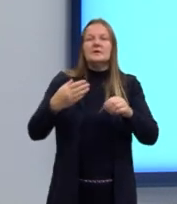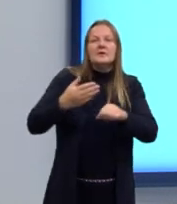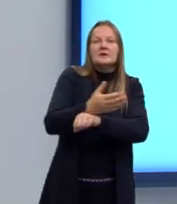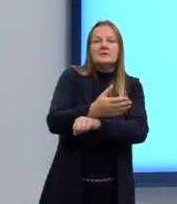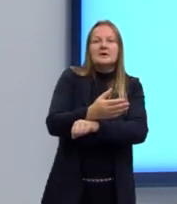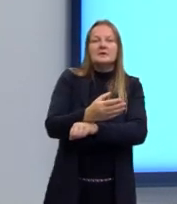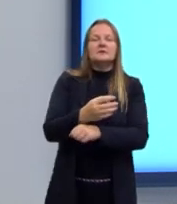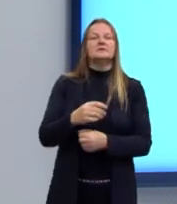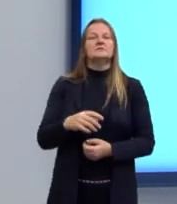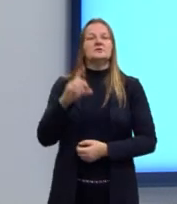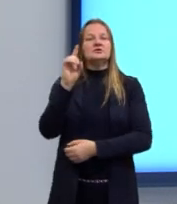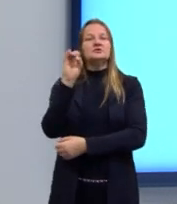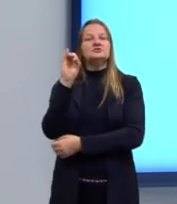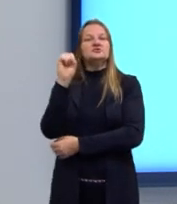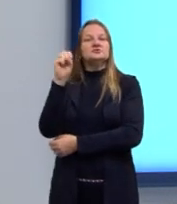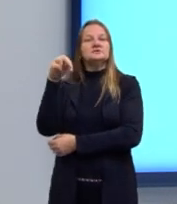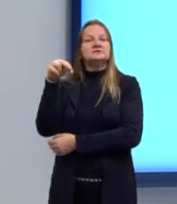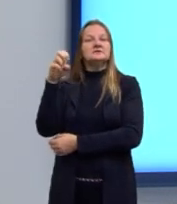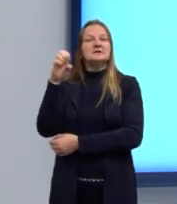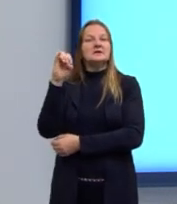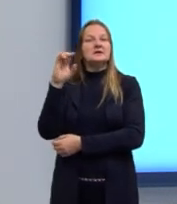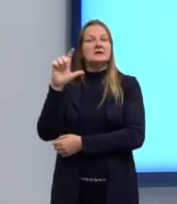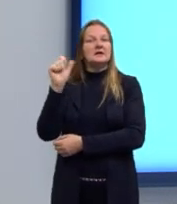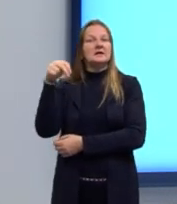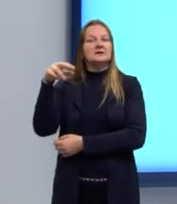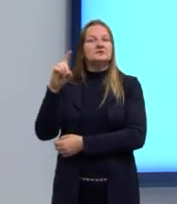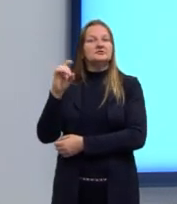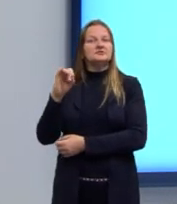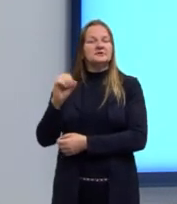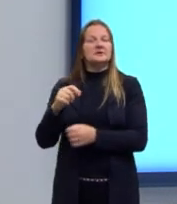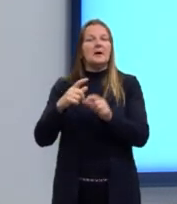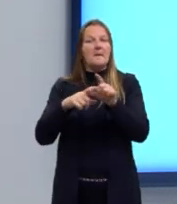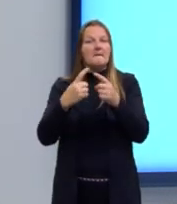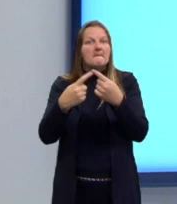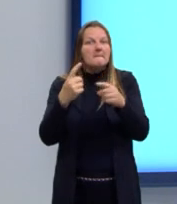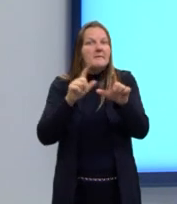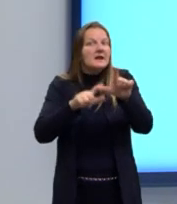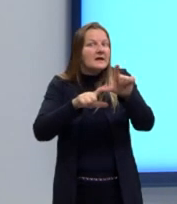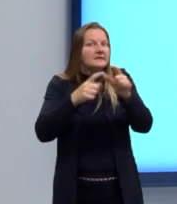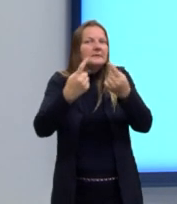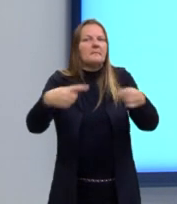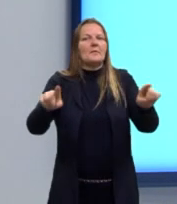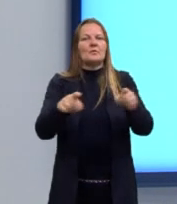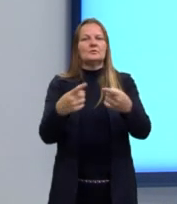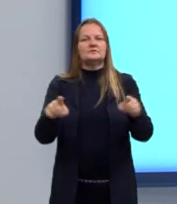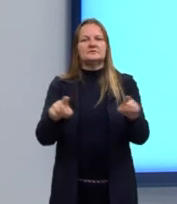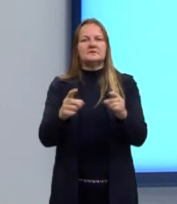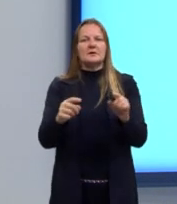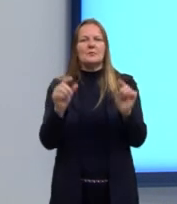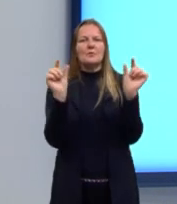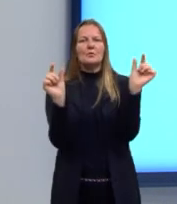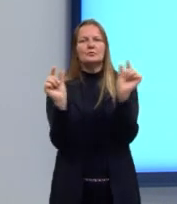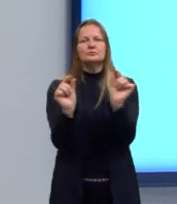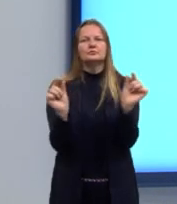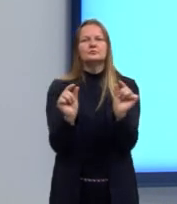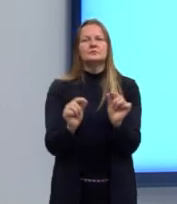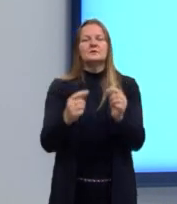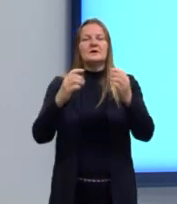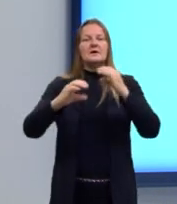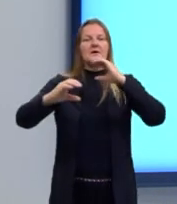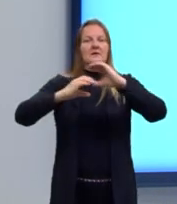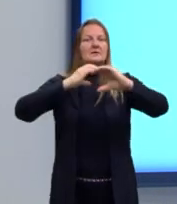na Disneylândia olha que letra forte a gente tem aqui na